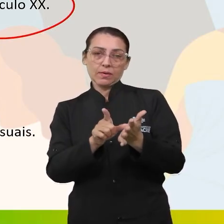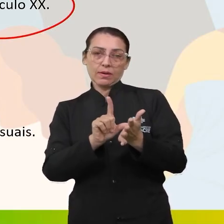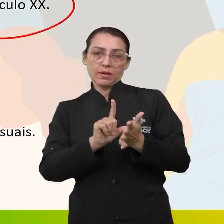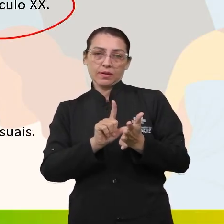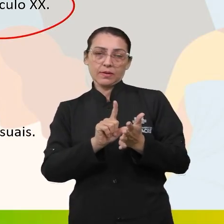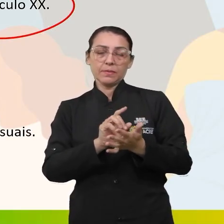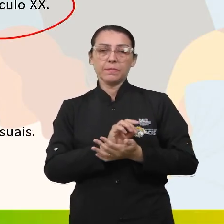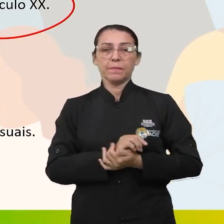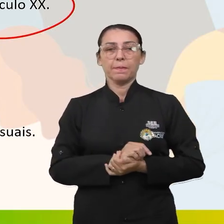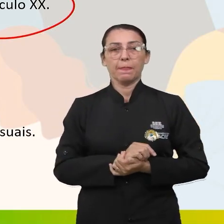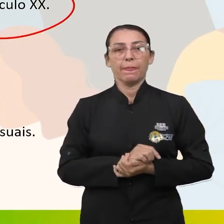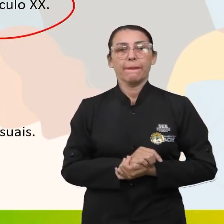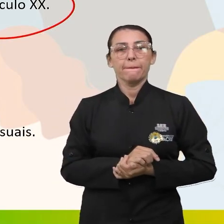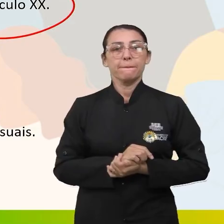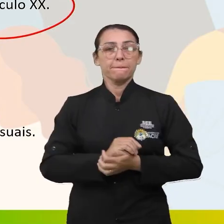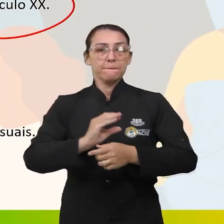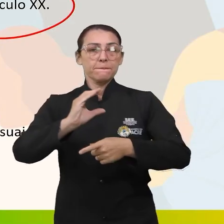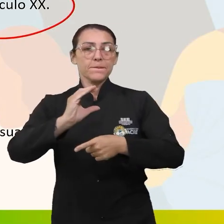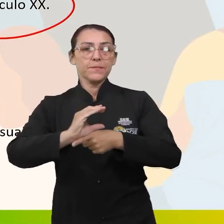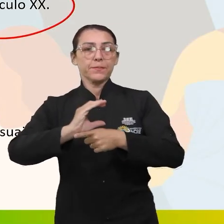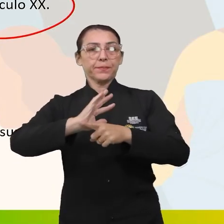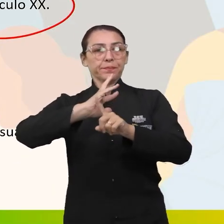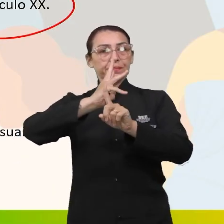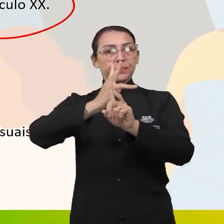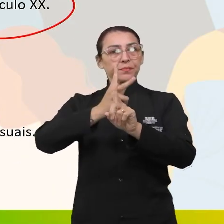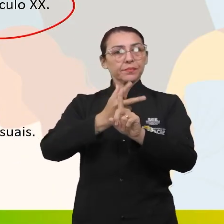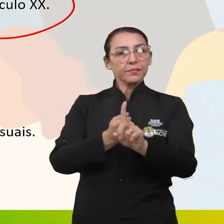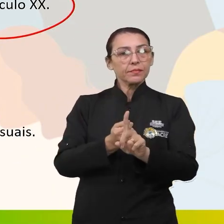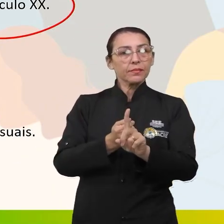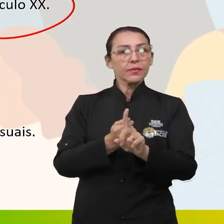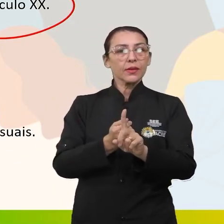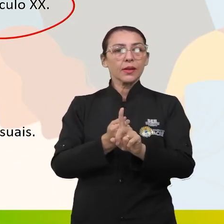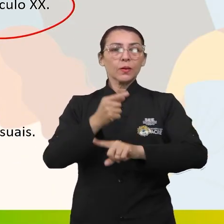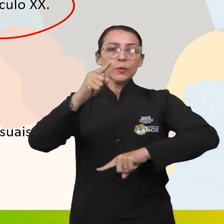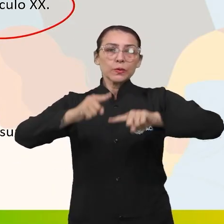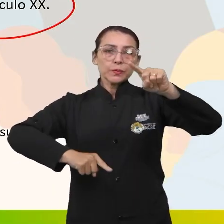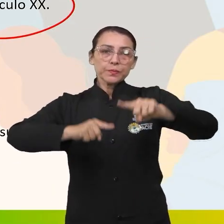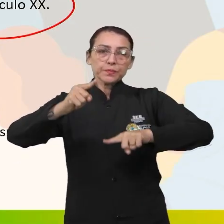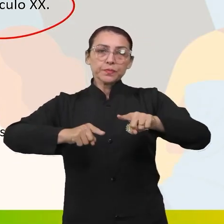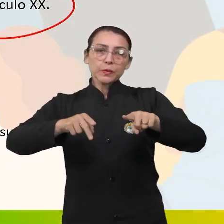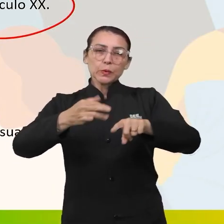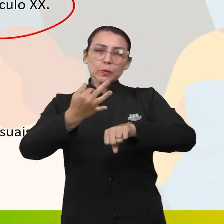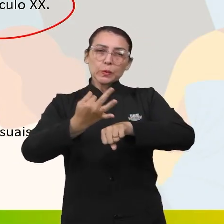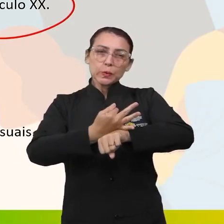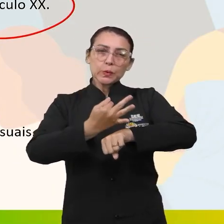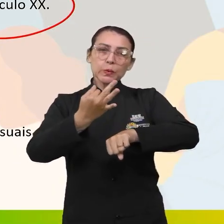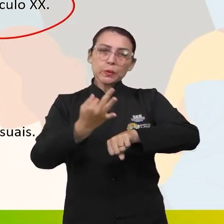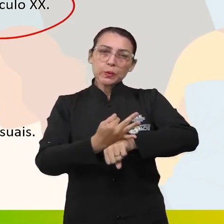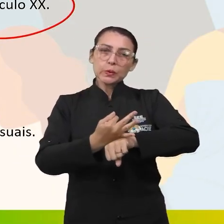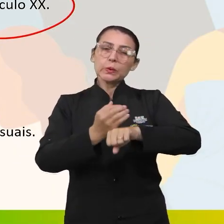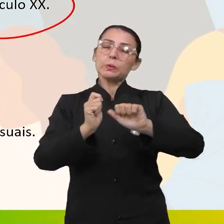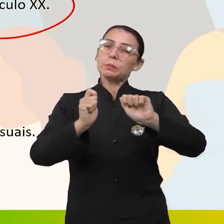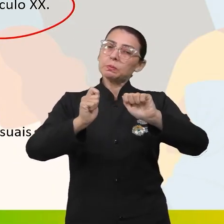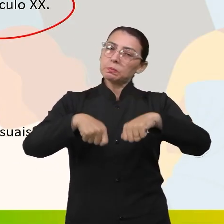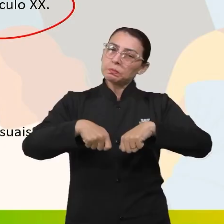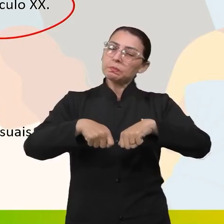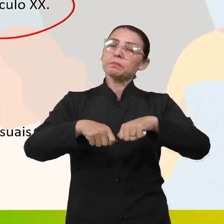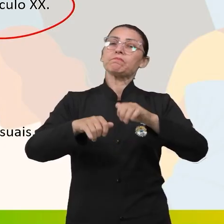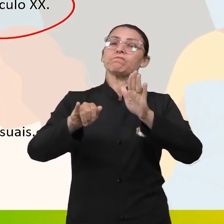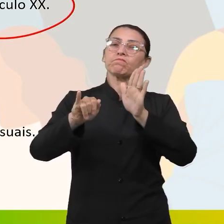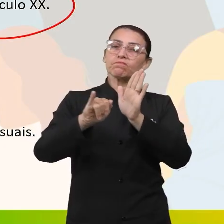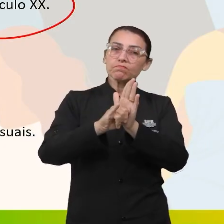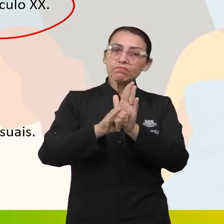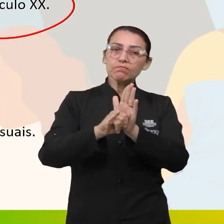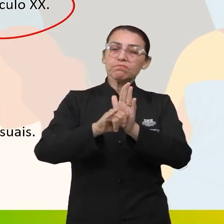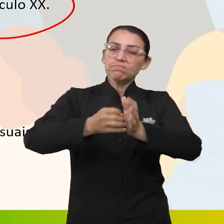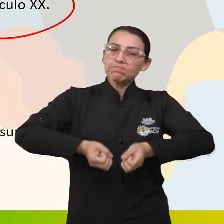disse, até os dias de hoje. Letra C. A arte é um instrumento de resistência, pois